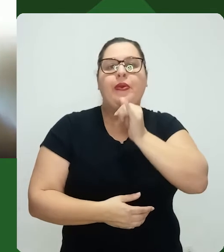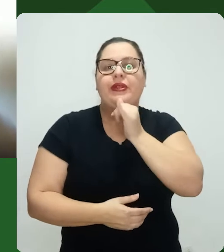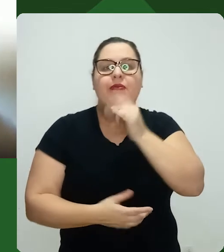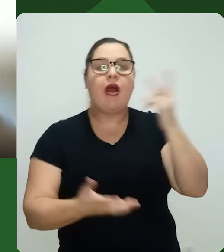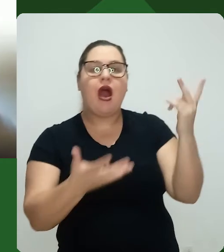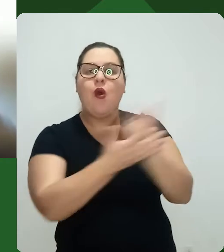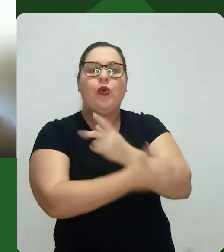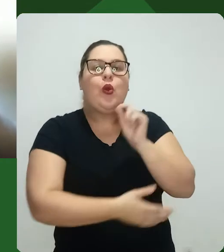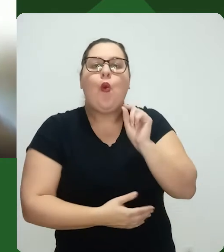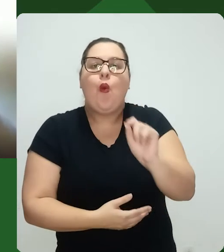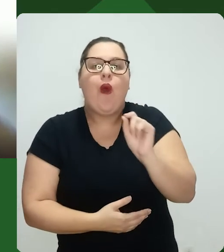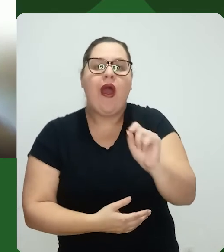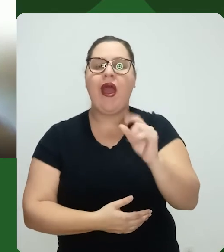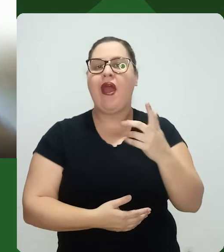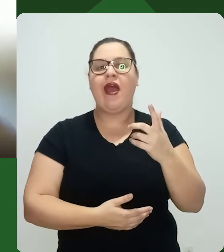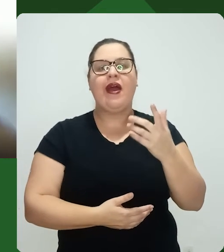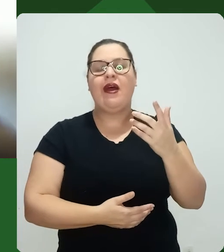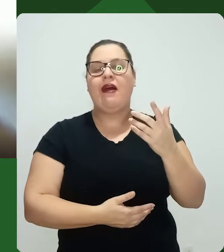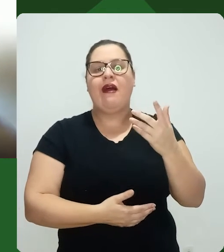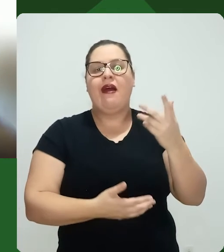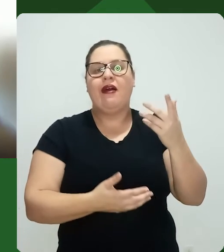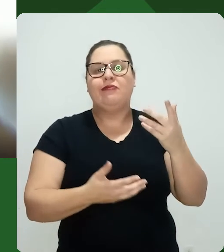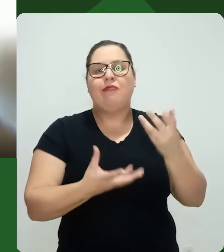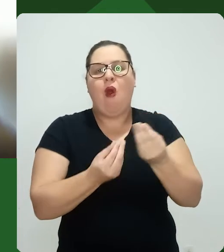teoria da história, por exemplo, não